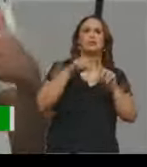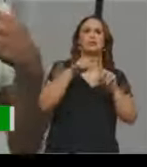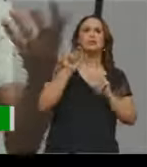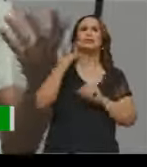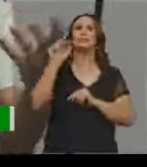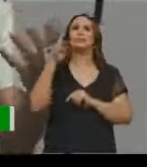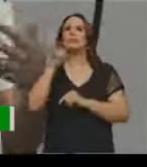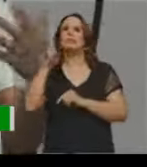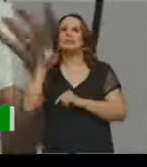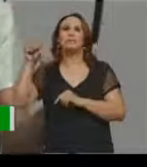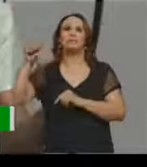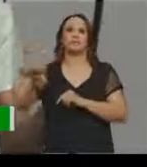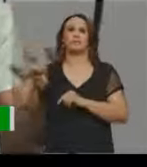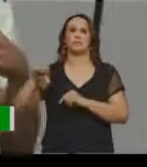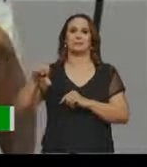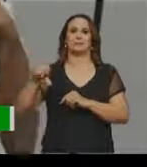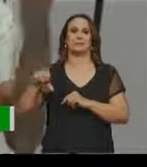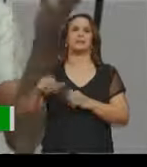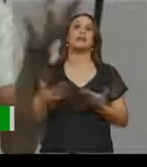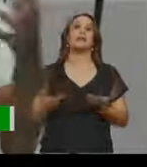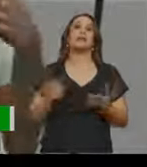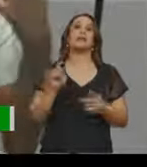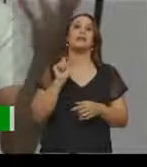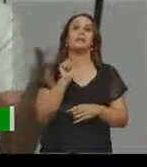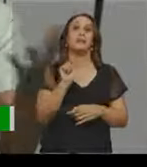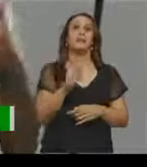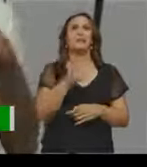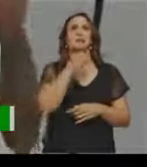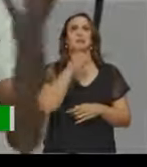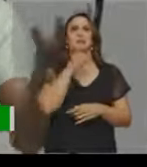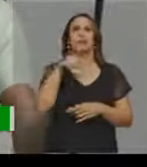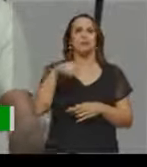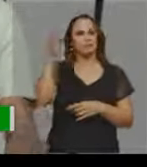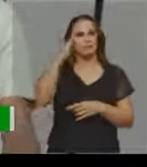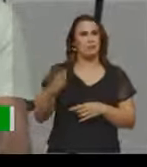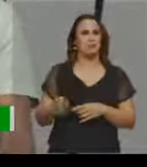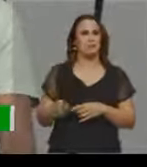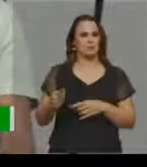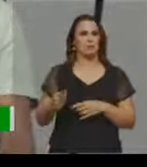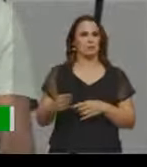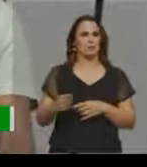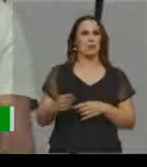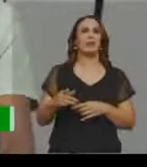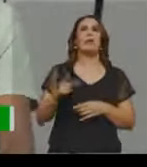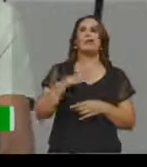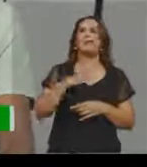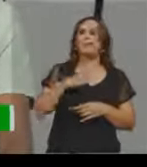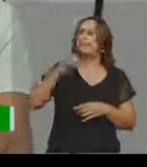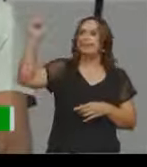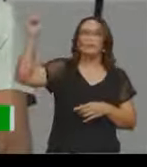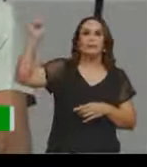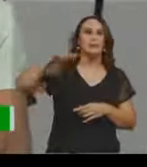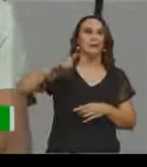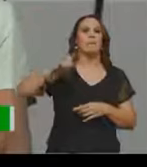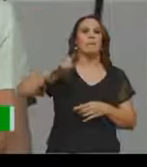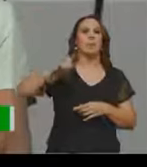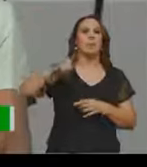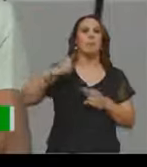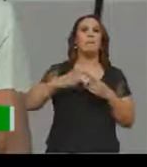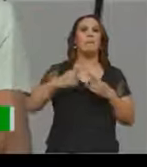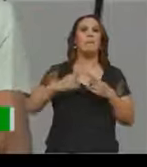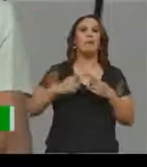recebemos uma grande quantidade de radiação solar devido à nossa posição mais próxima da linha do Equador, entre os trópicos. Então, aqui seria muito interessante, né? Nós